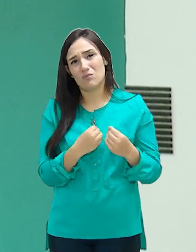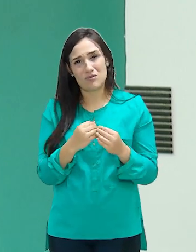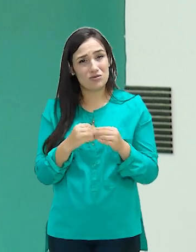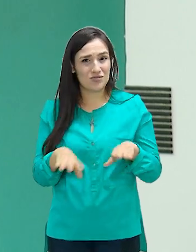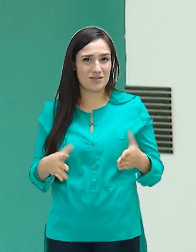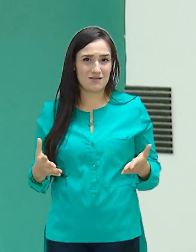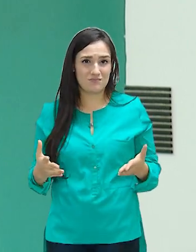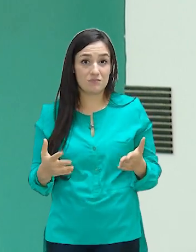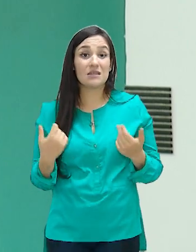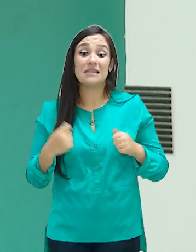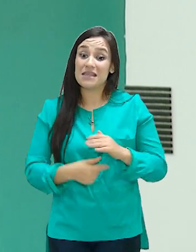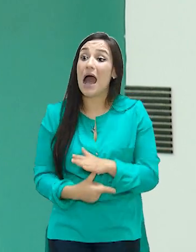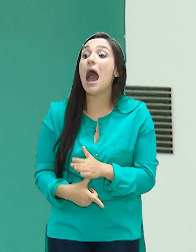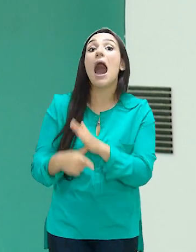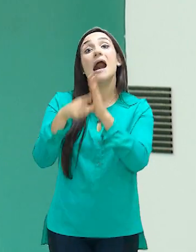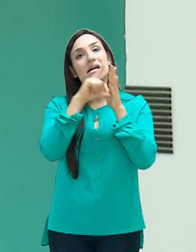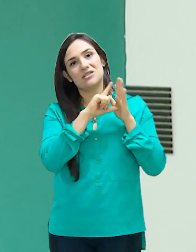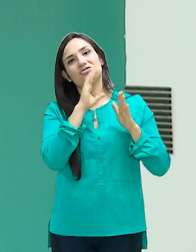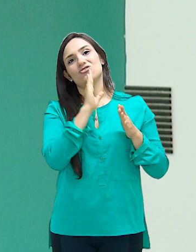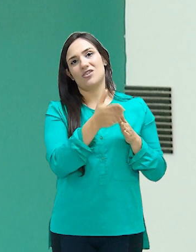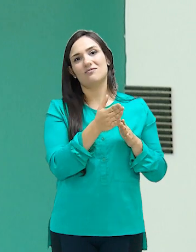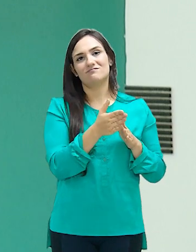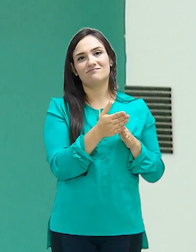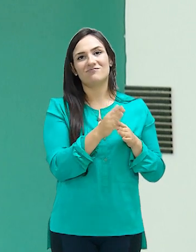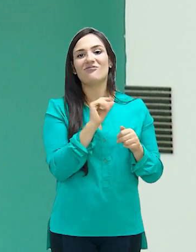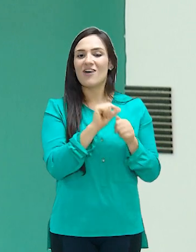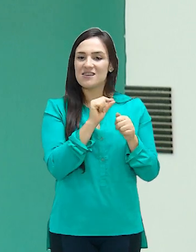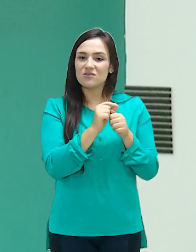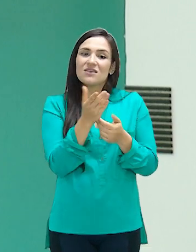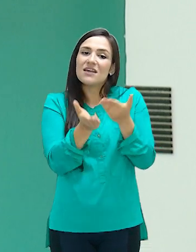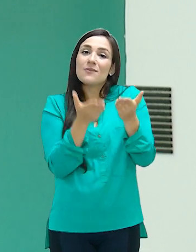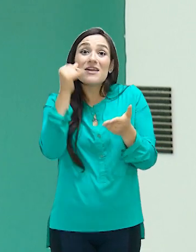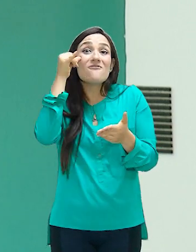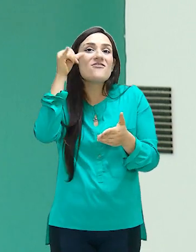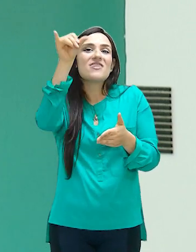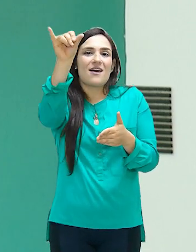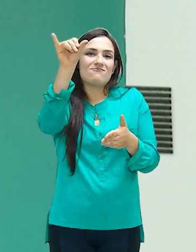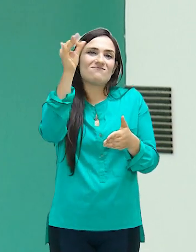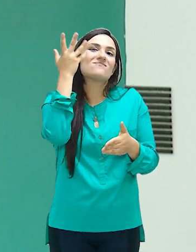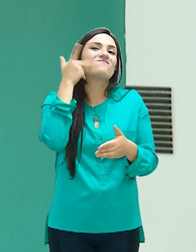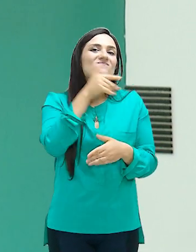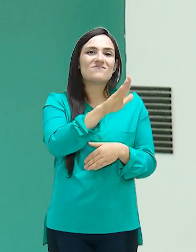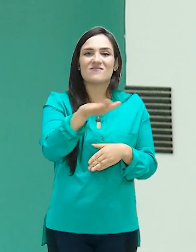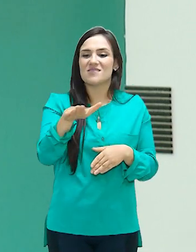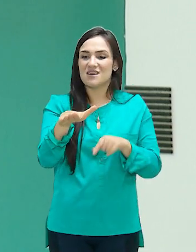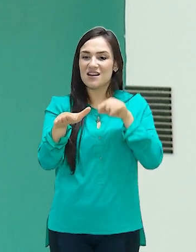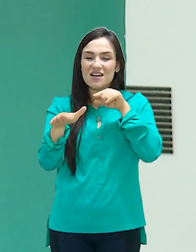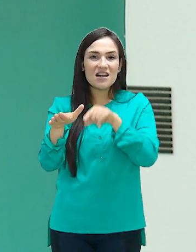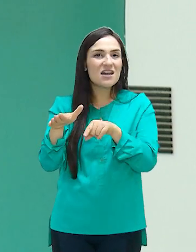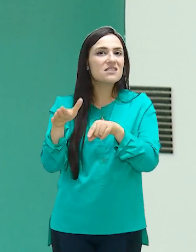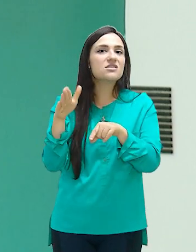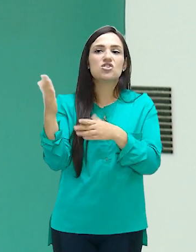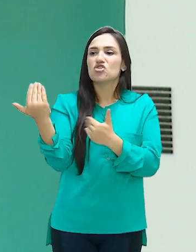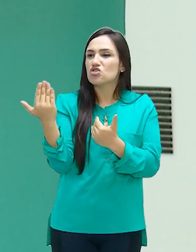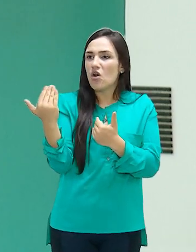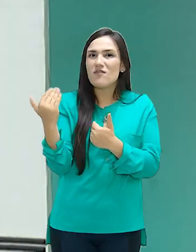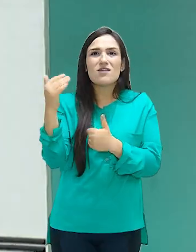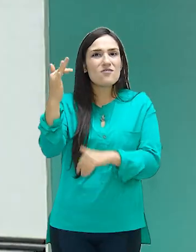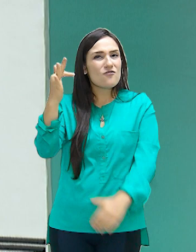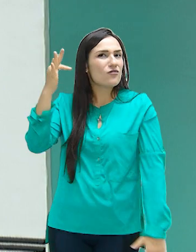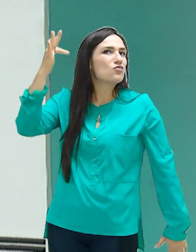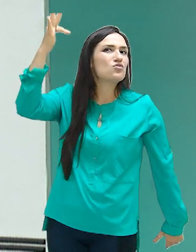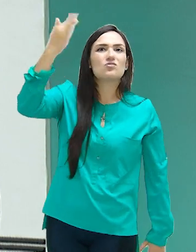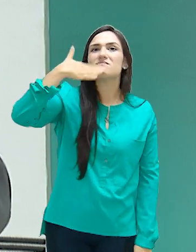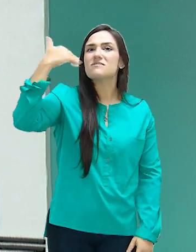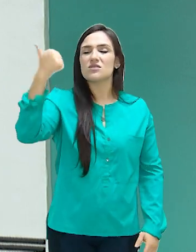Porque os pais, depois, eles podem ter todo esse custo cuidando daquela criança, daquele adolescente que foi alienado.